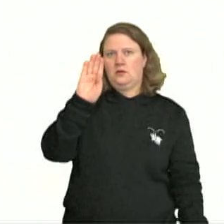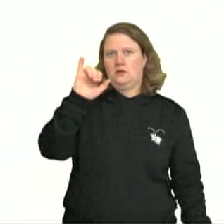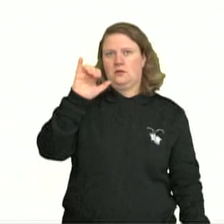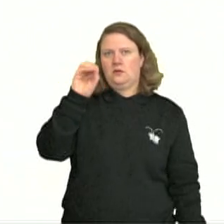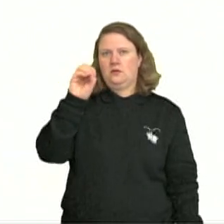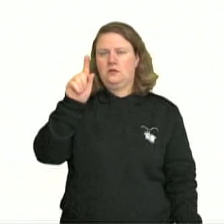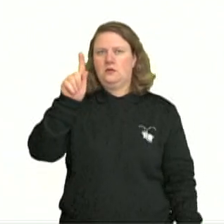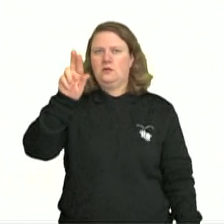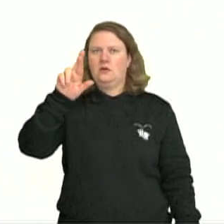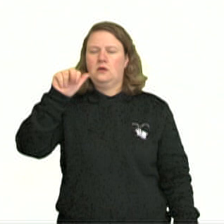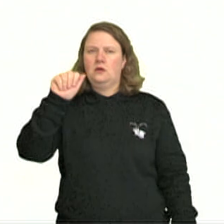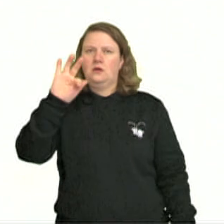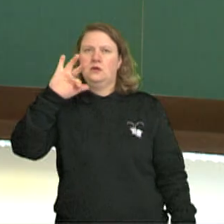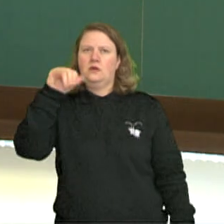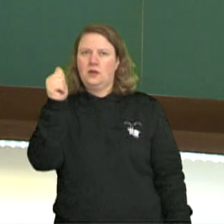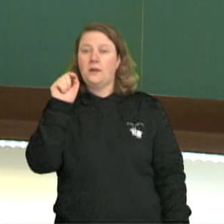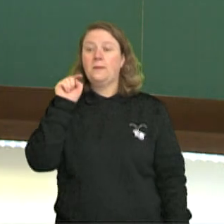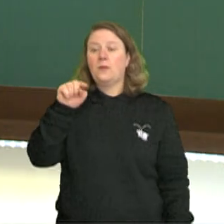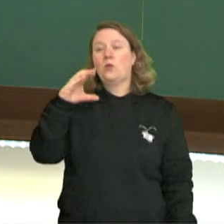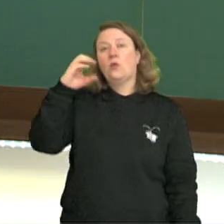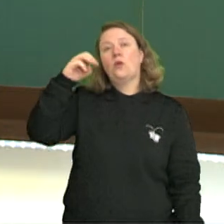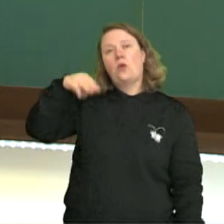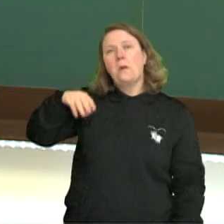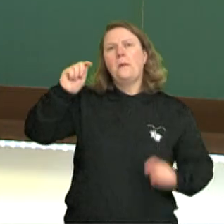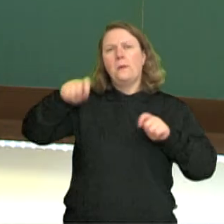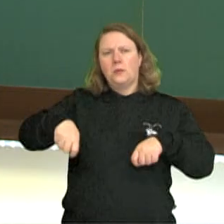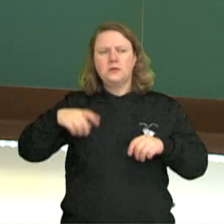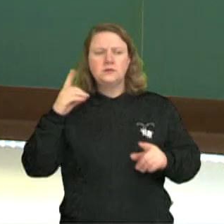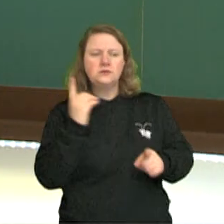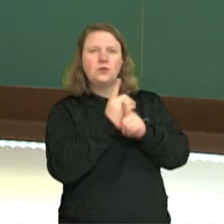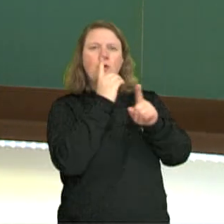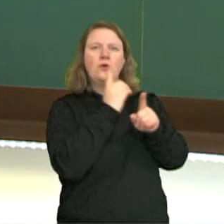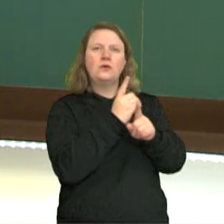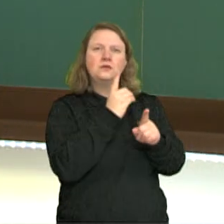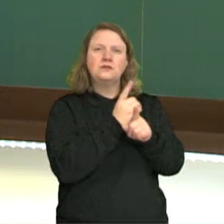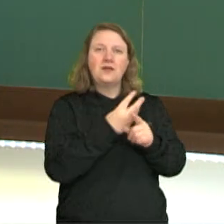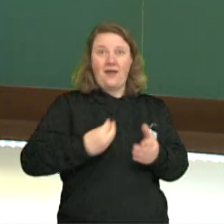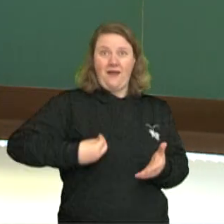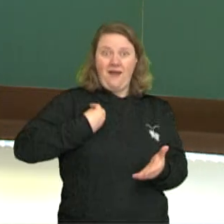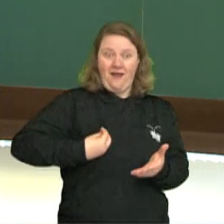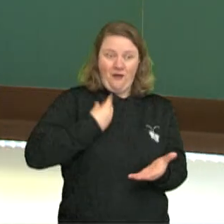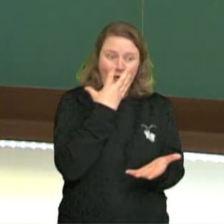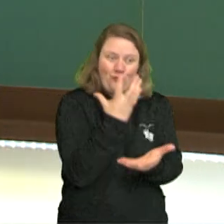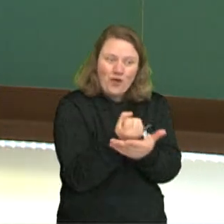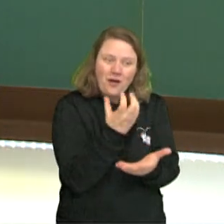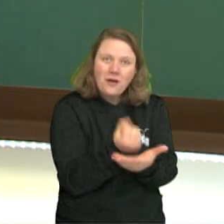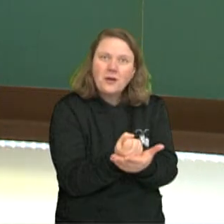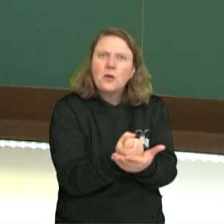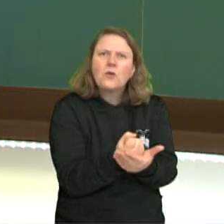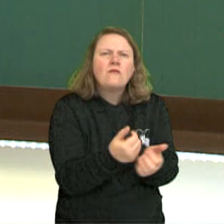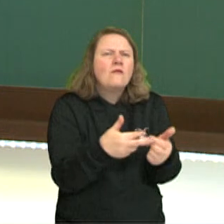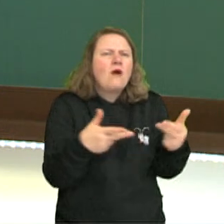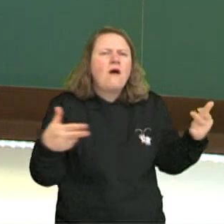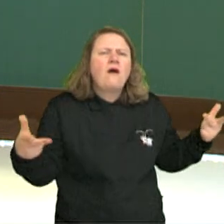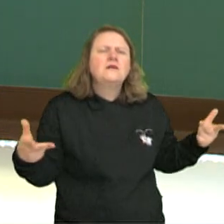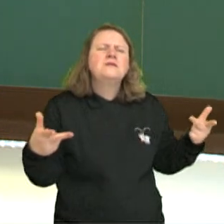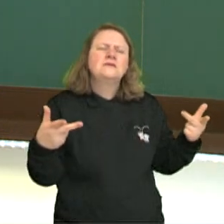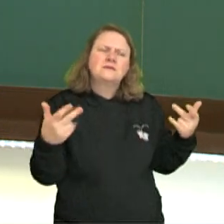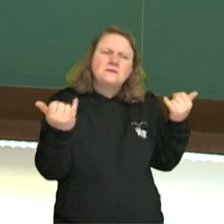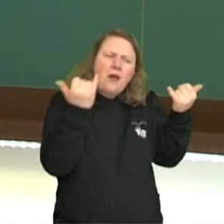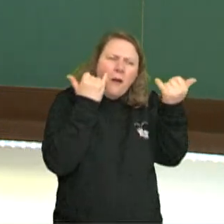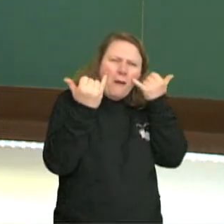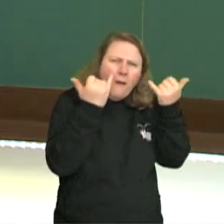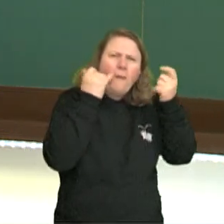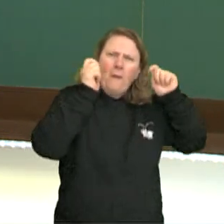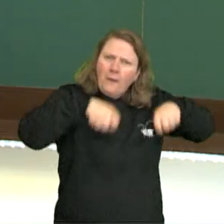www.ebiografia.com. Lá uma porção de biografias de personalidades ilustres e bastante importantes na nossa história do Brasil e do